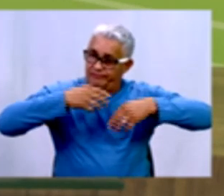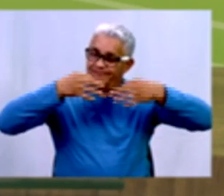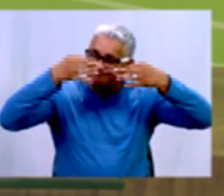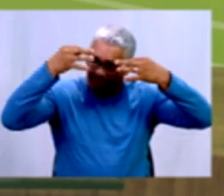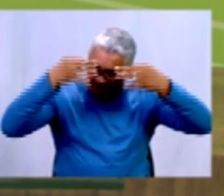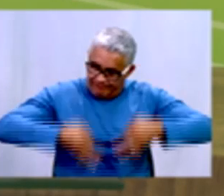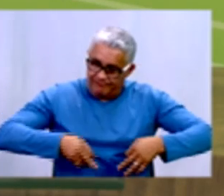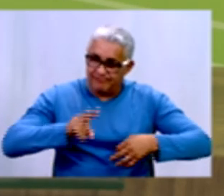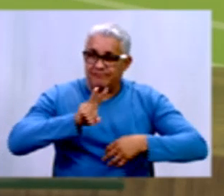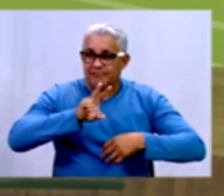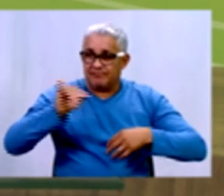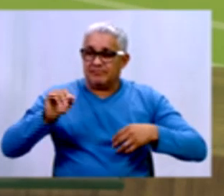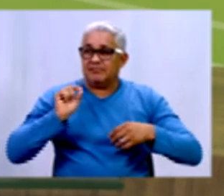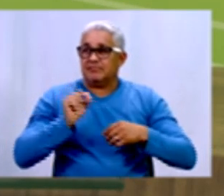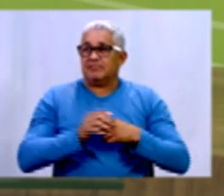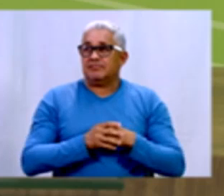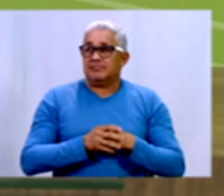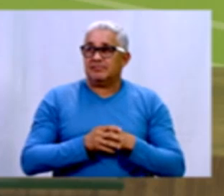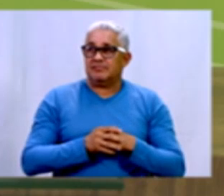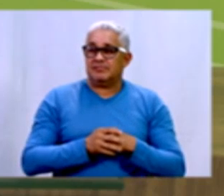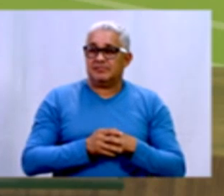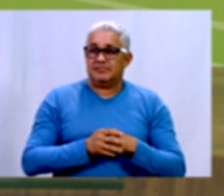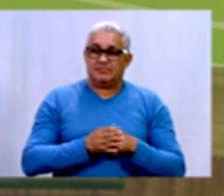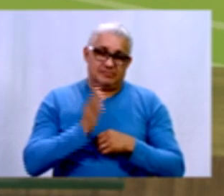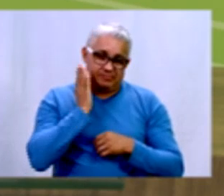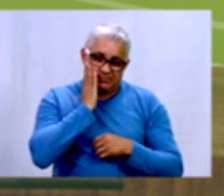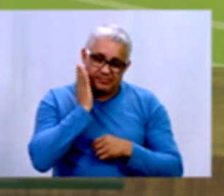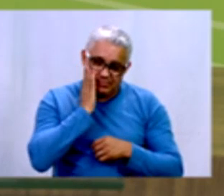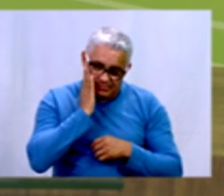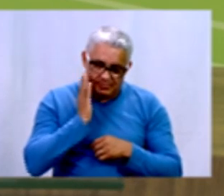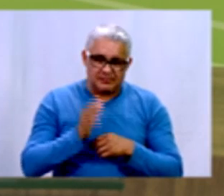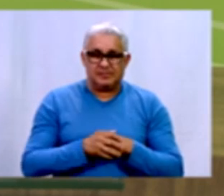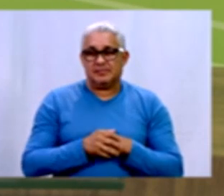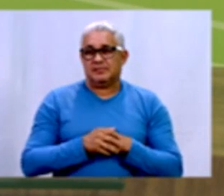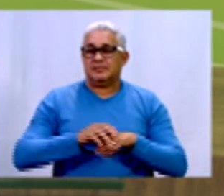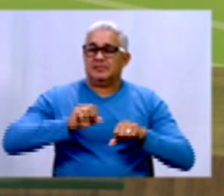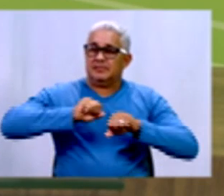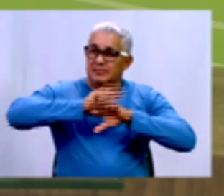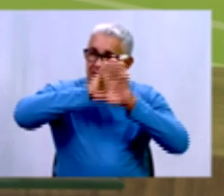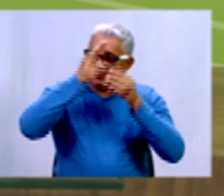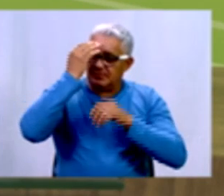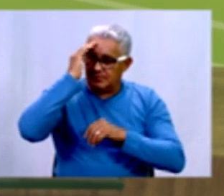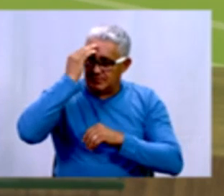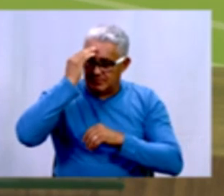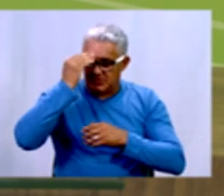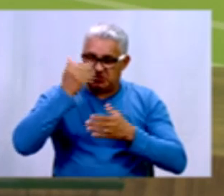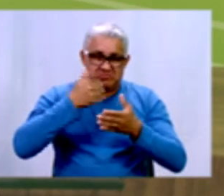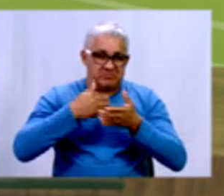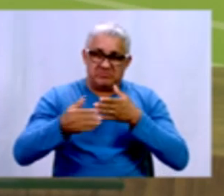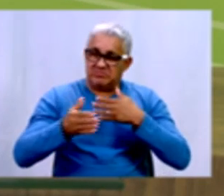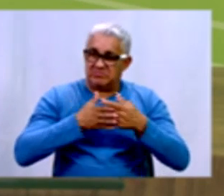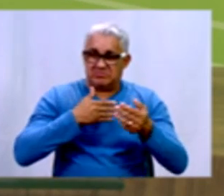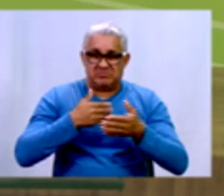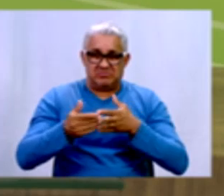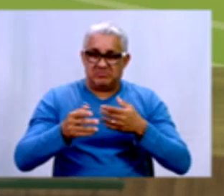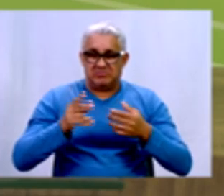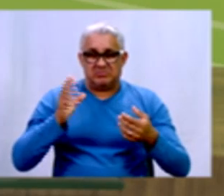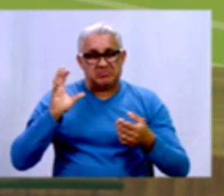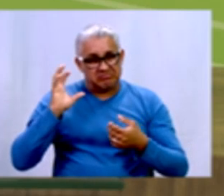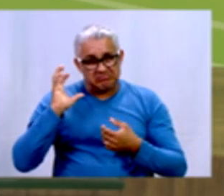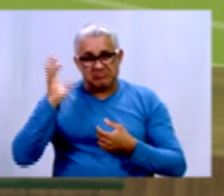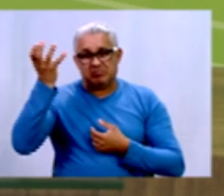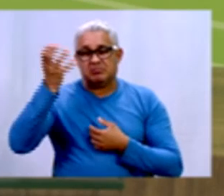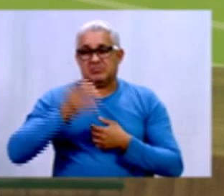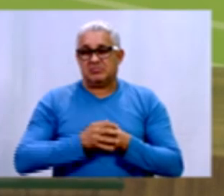certeza ele vai estar mais a par, ele vai estar mais compreensível a qualquer imprevisto, a